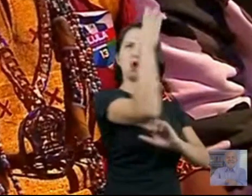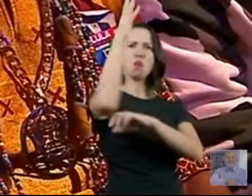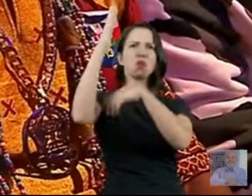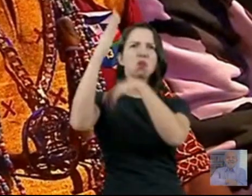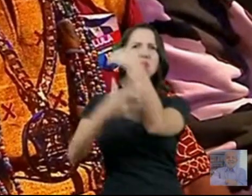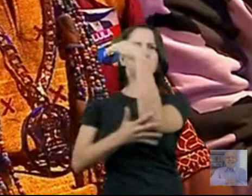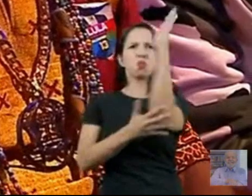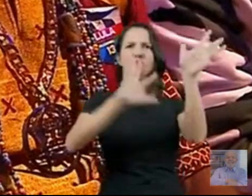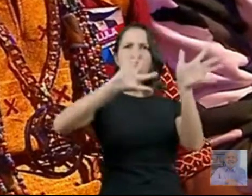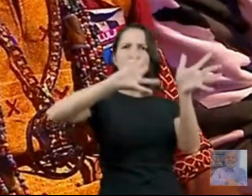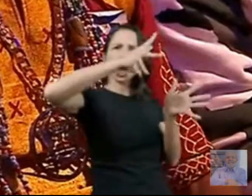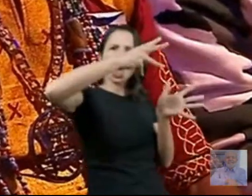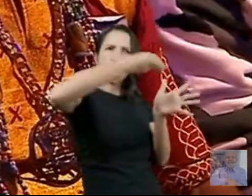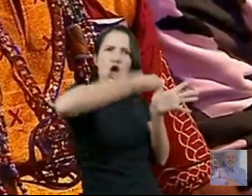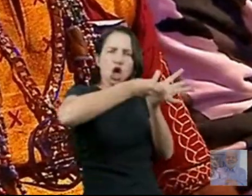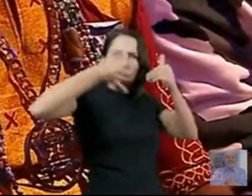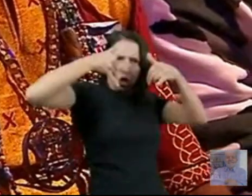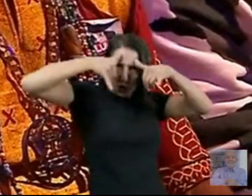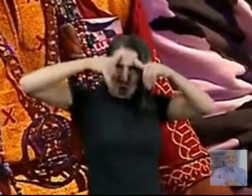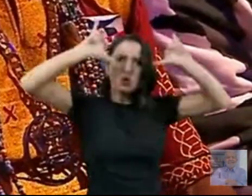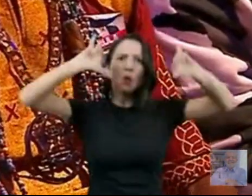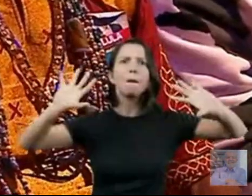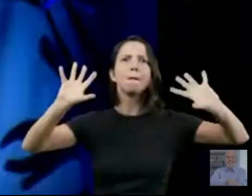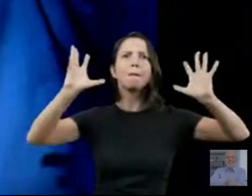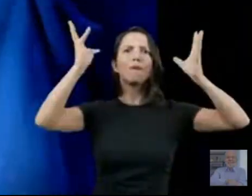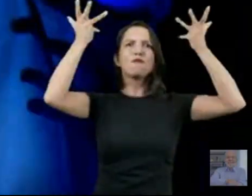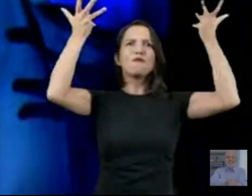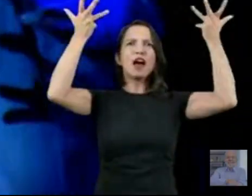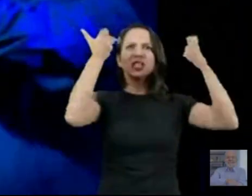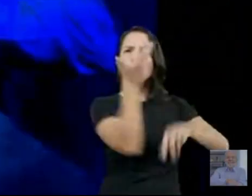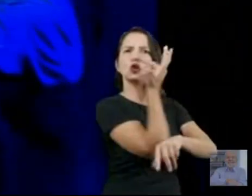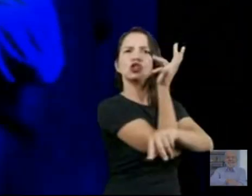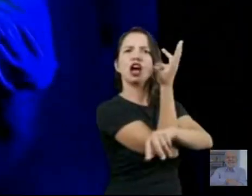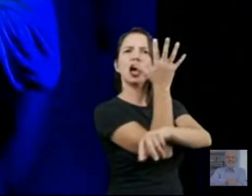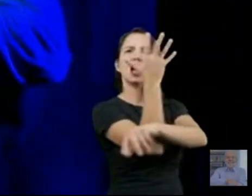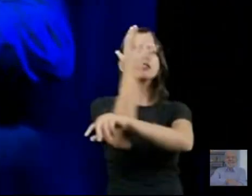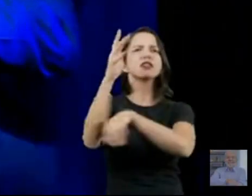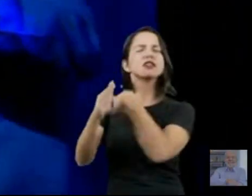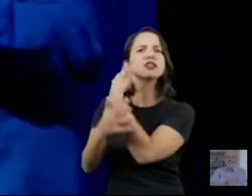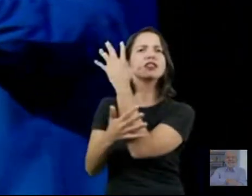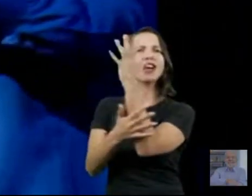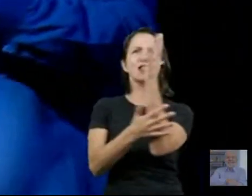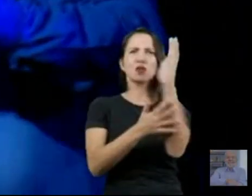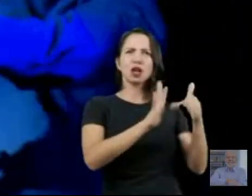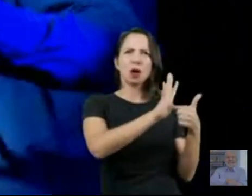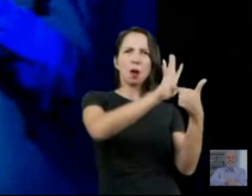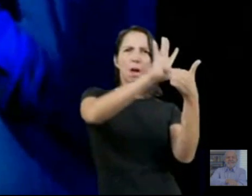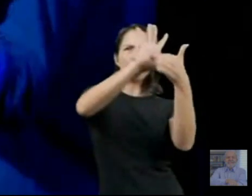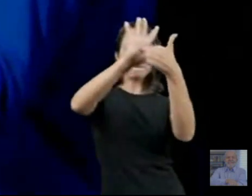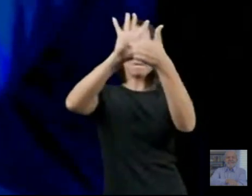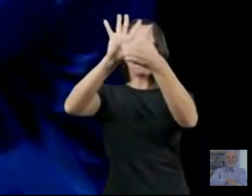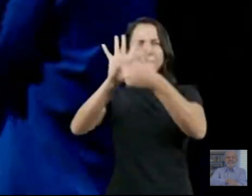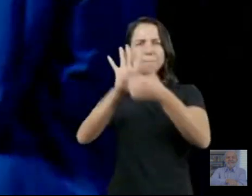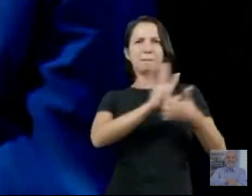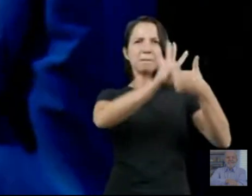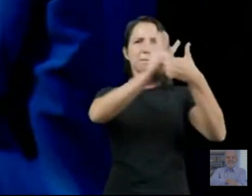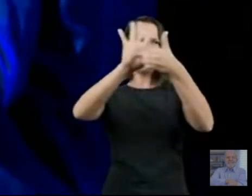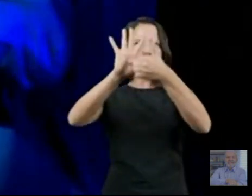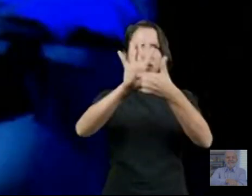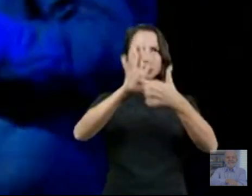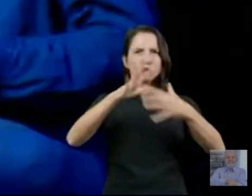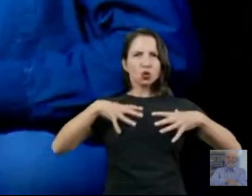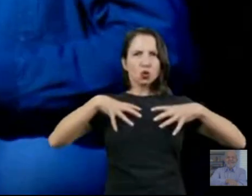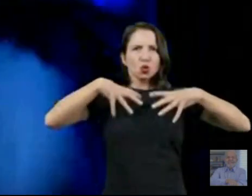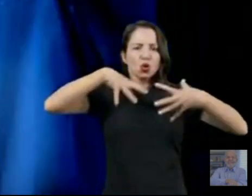a festa, onde a natureza encerra o pulmão verde da terra, na deusa